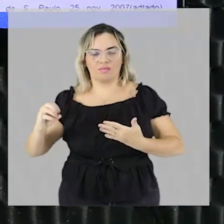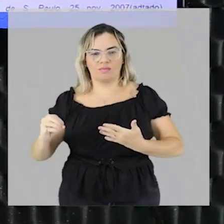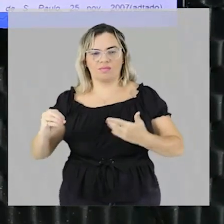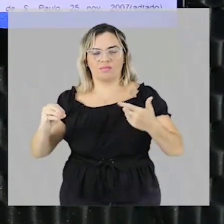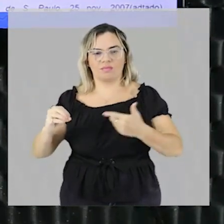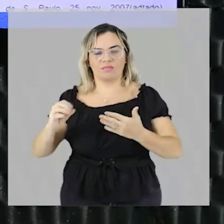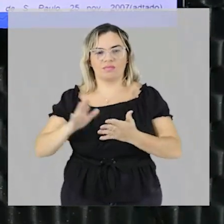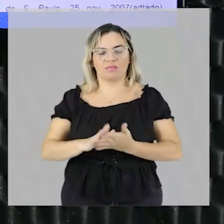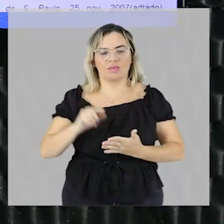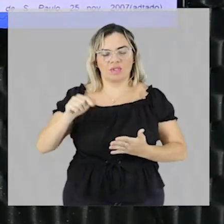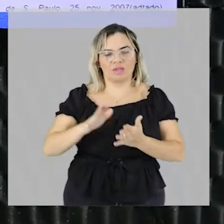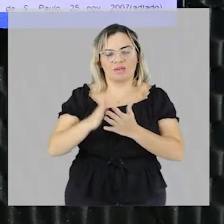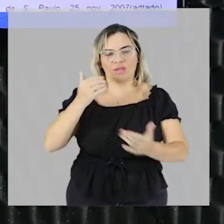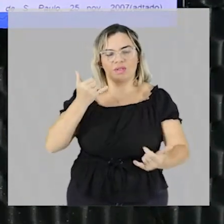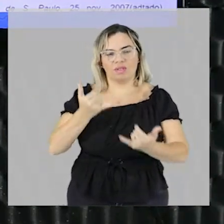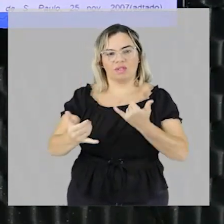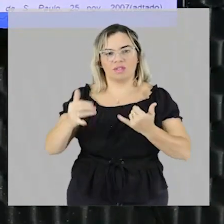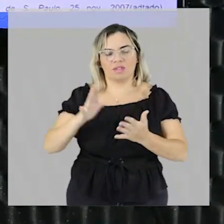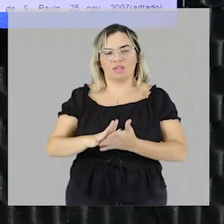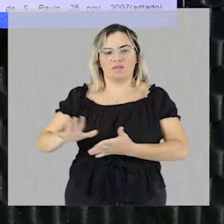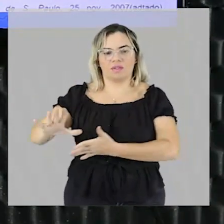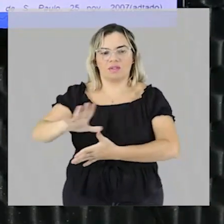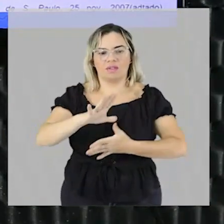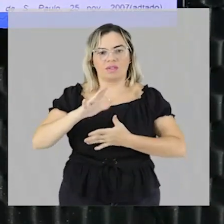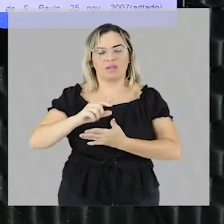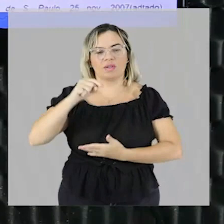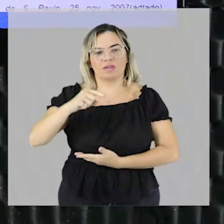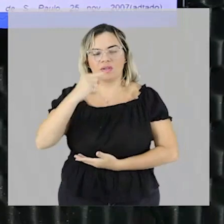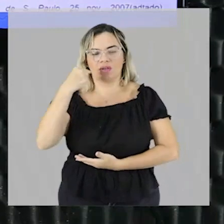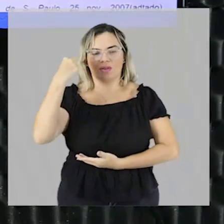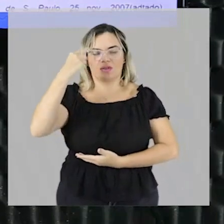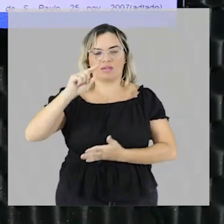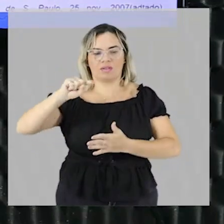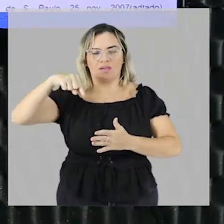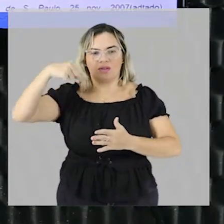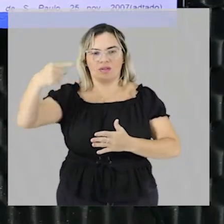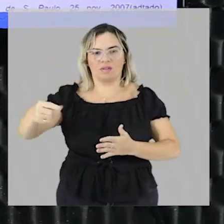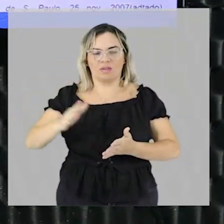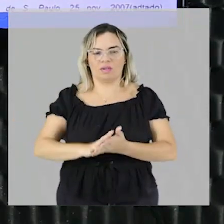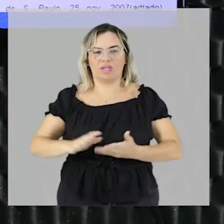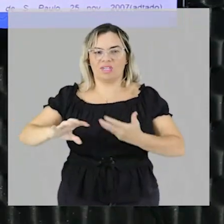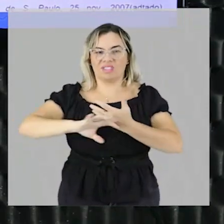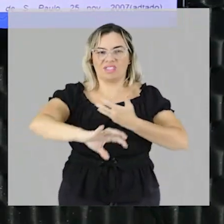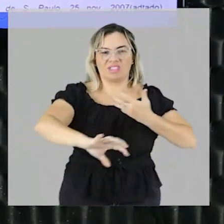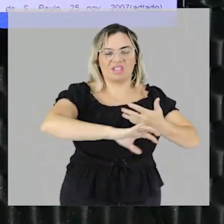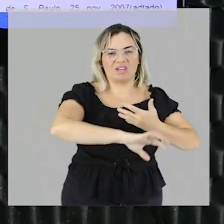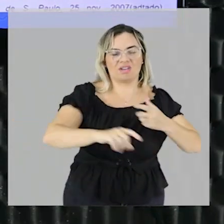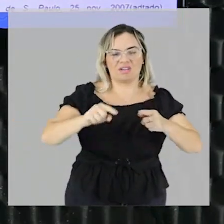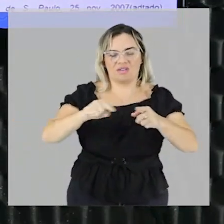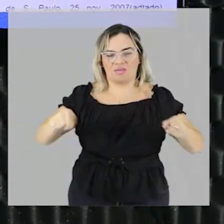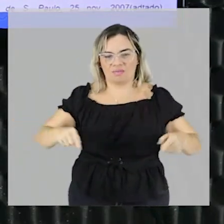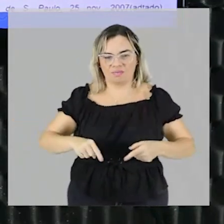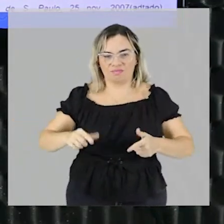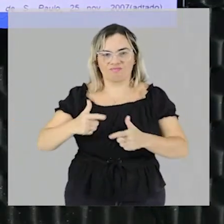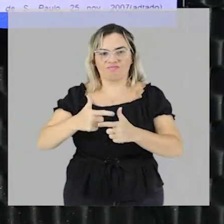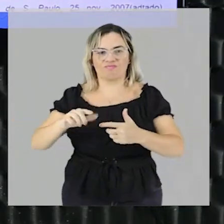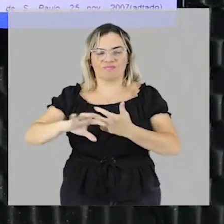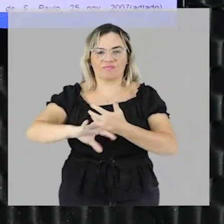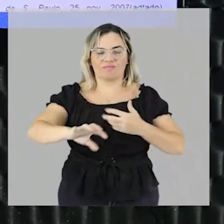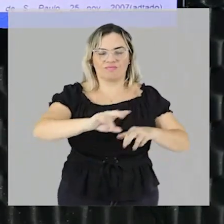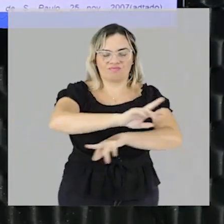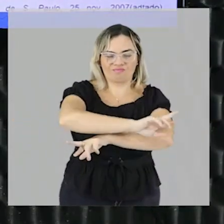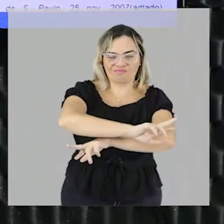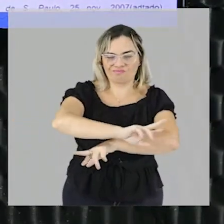teve na América Espanhola. Porque a América Espanhola, depois da independência, ela se fragmentou, ela se dividiu em